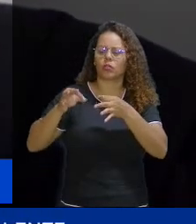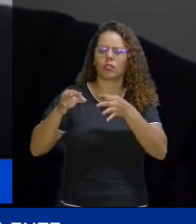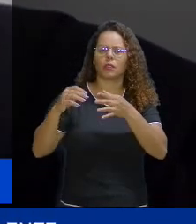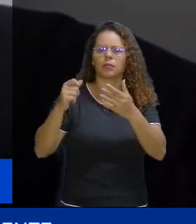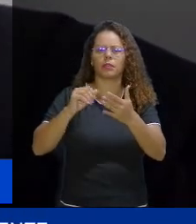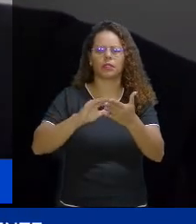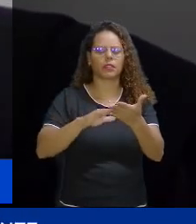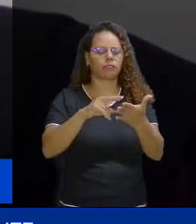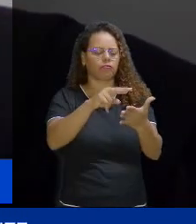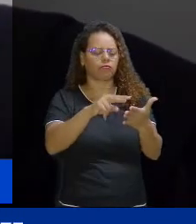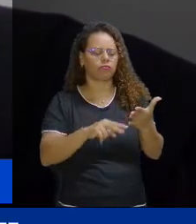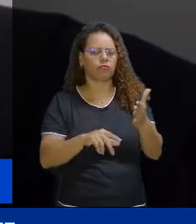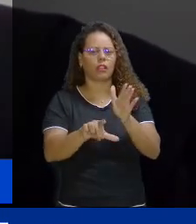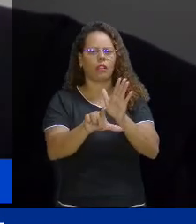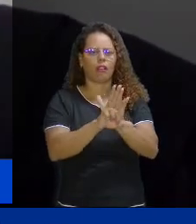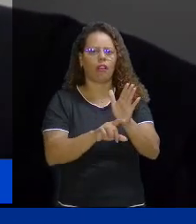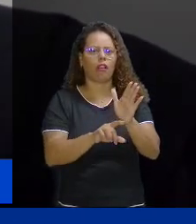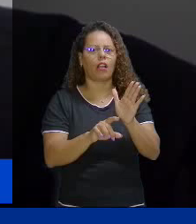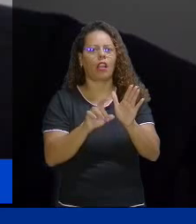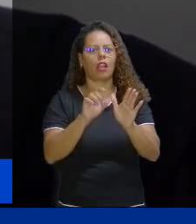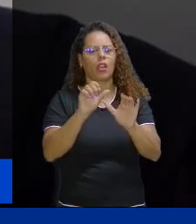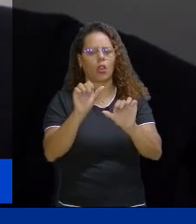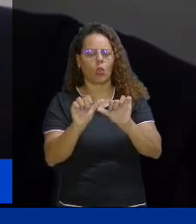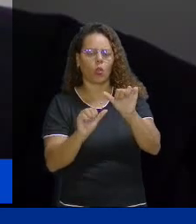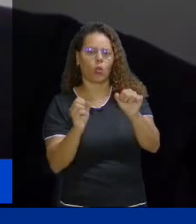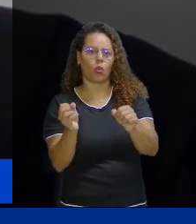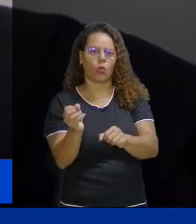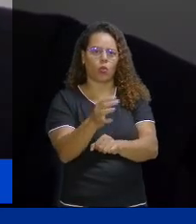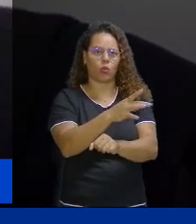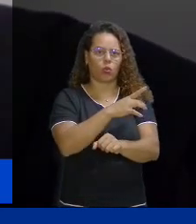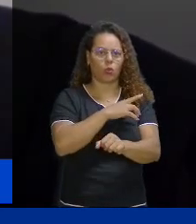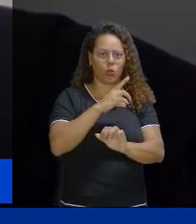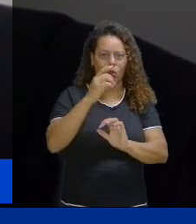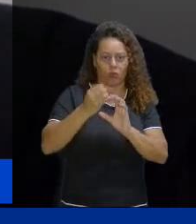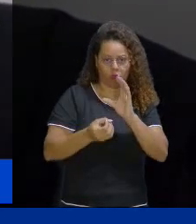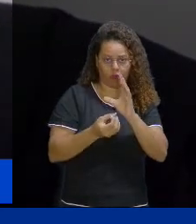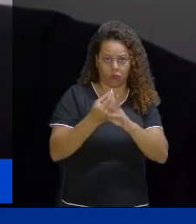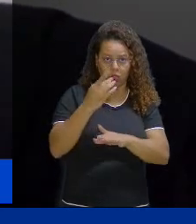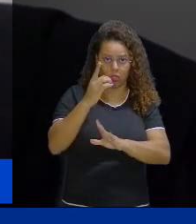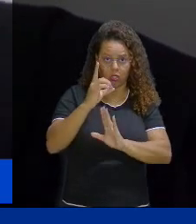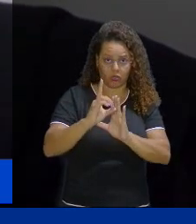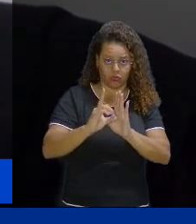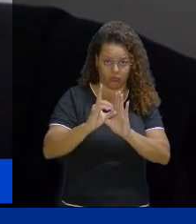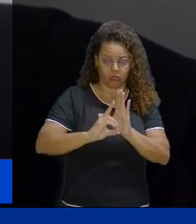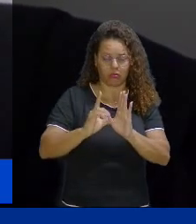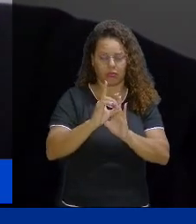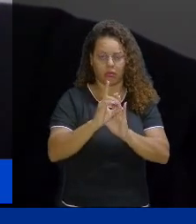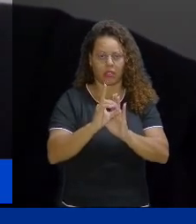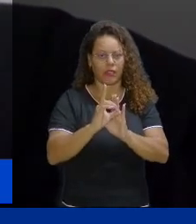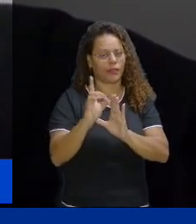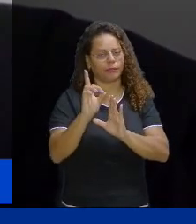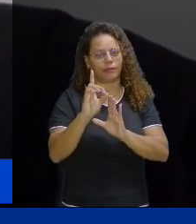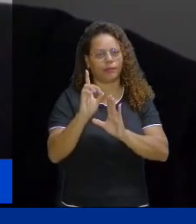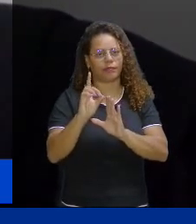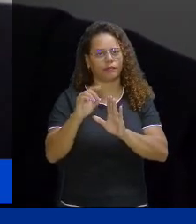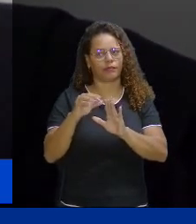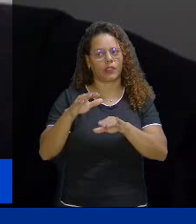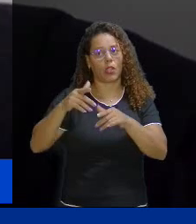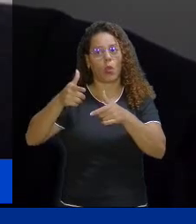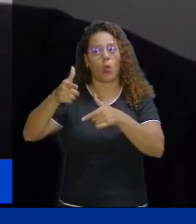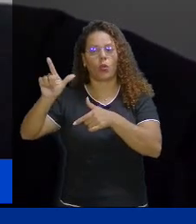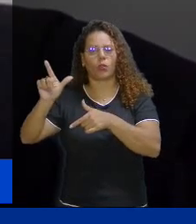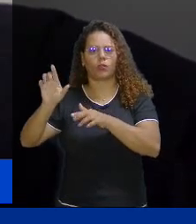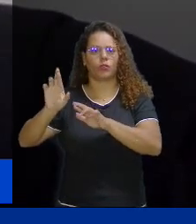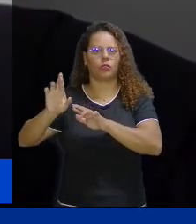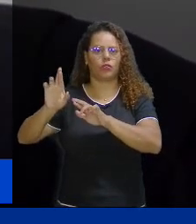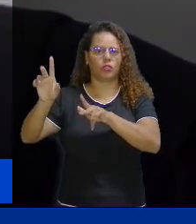a lei, sem inovar no ordenamento jurídico ou criar direitos não previstos. Assim, acolher o pedido da impetrante